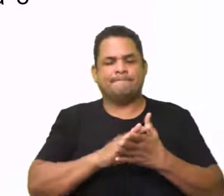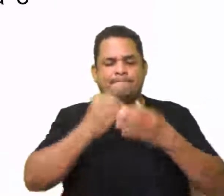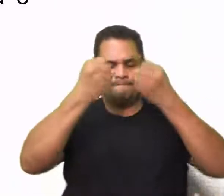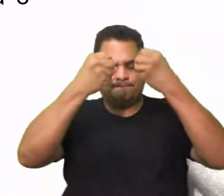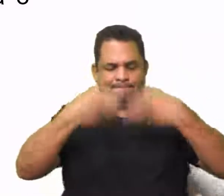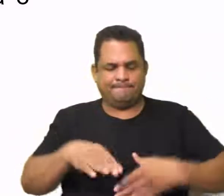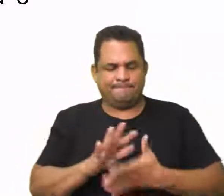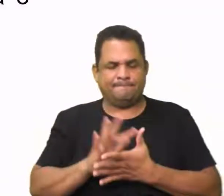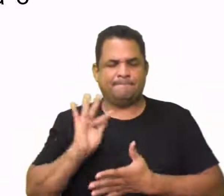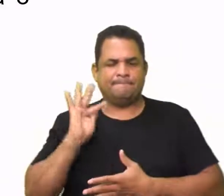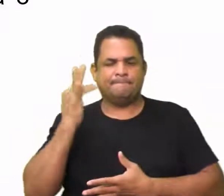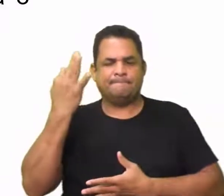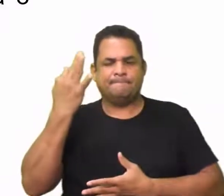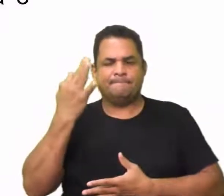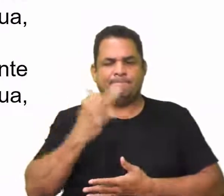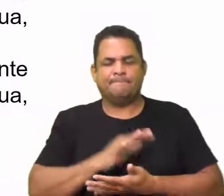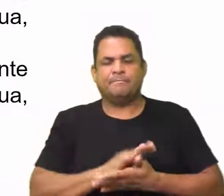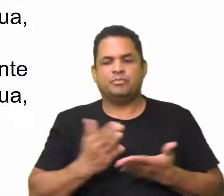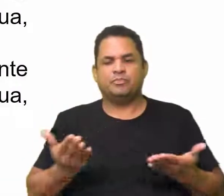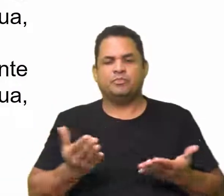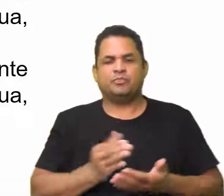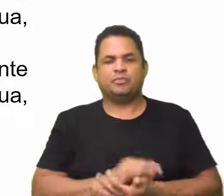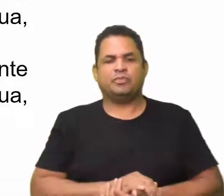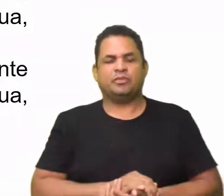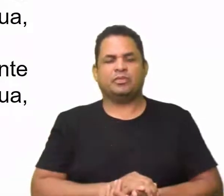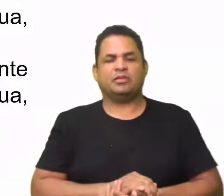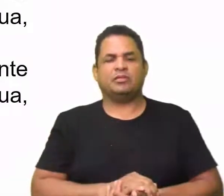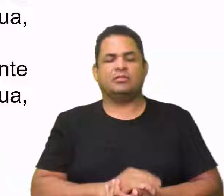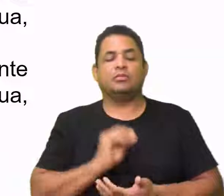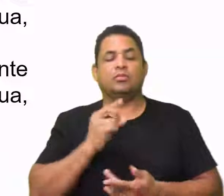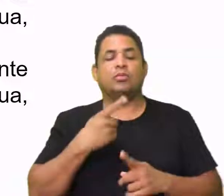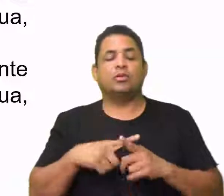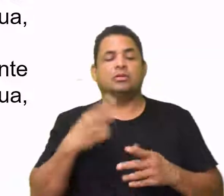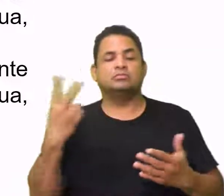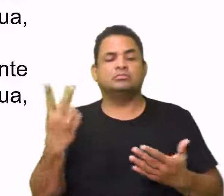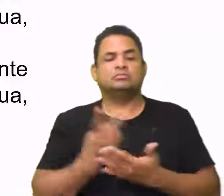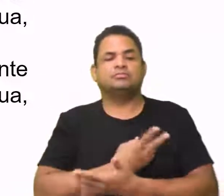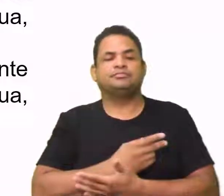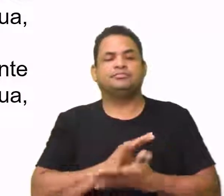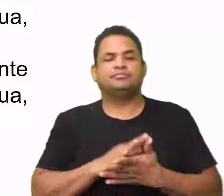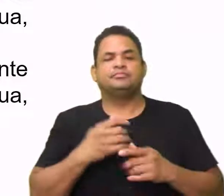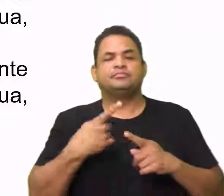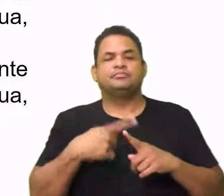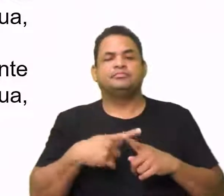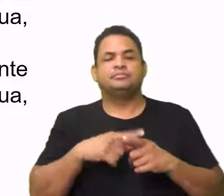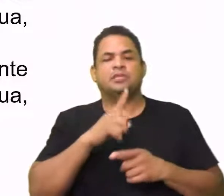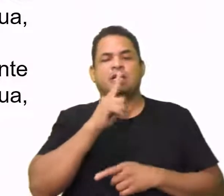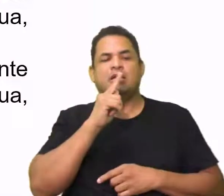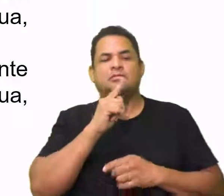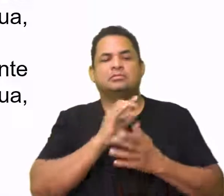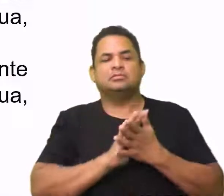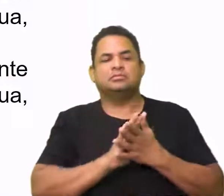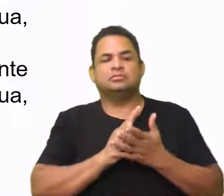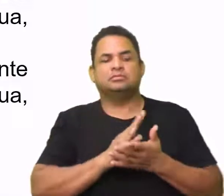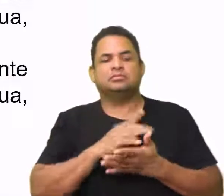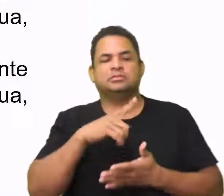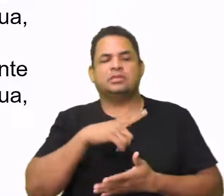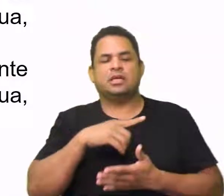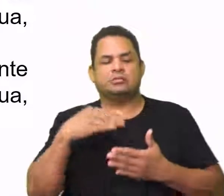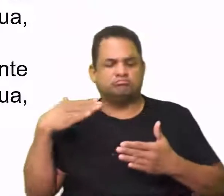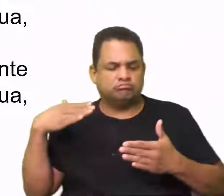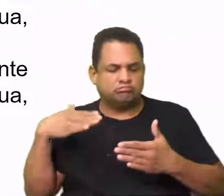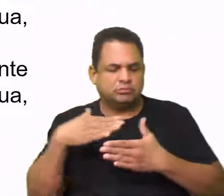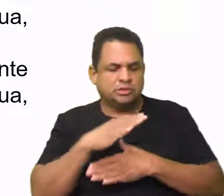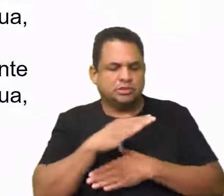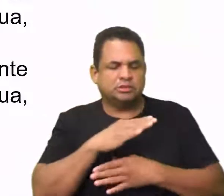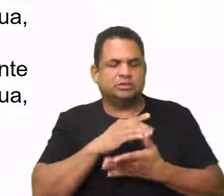né? Isso. O motivo por qual isso está ocorrendo. O fenômeno é possível porque a água é um condutor